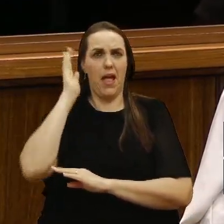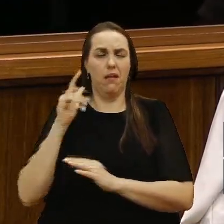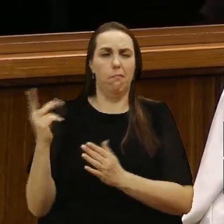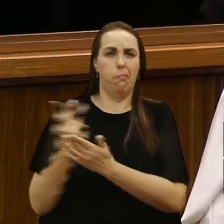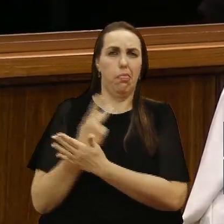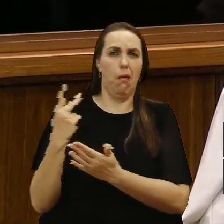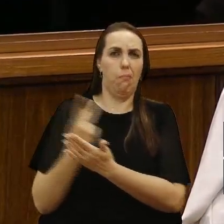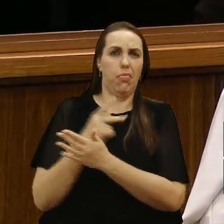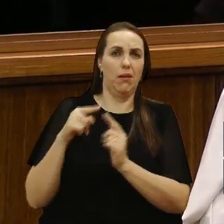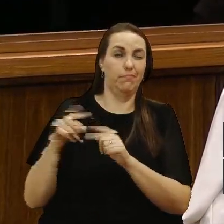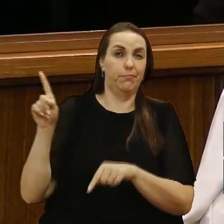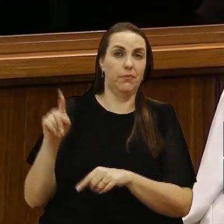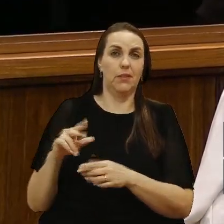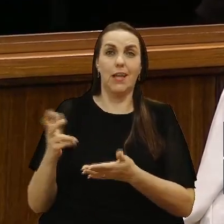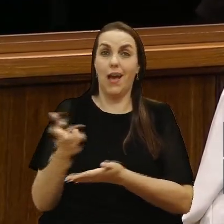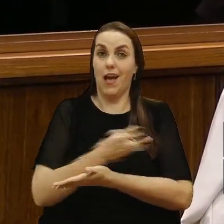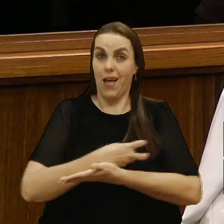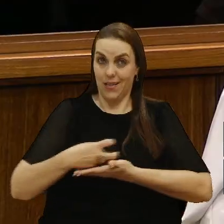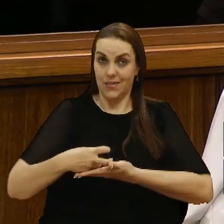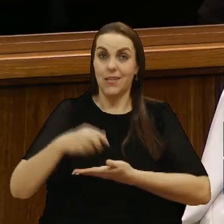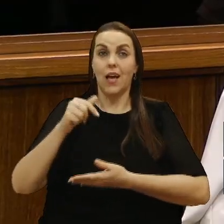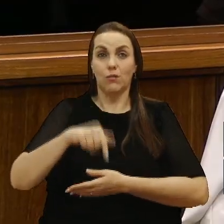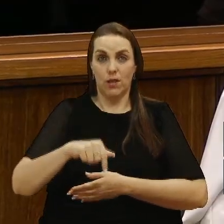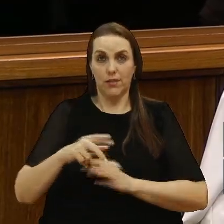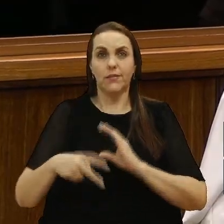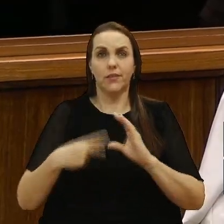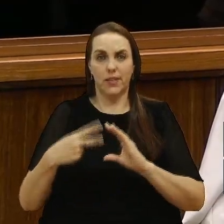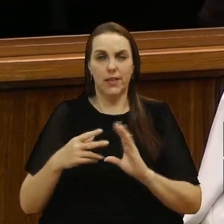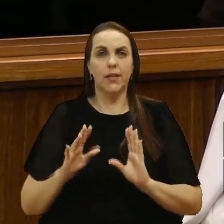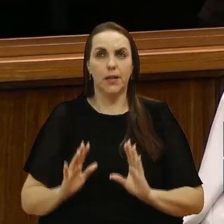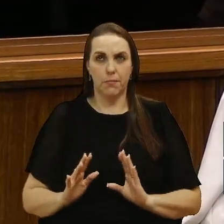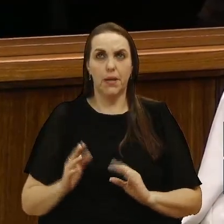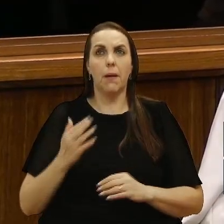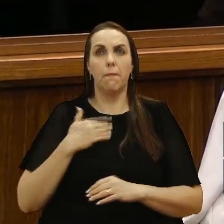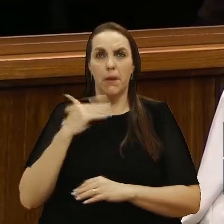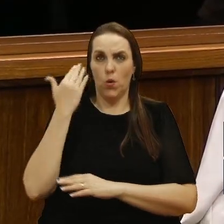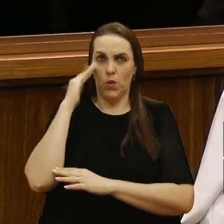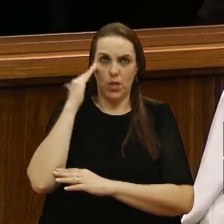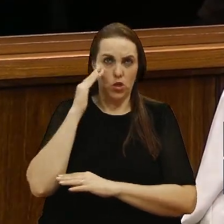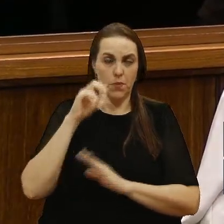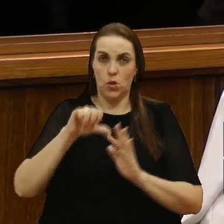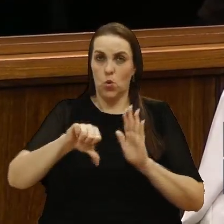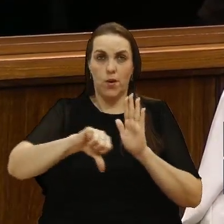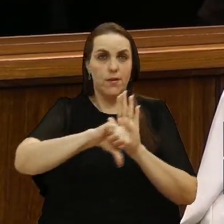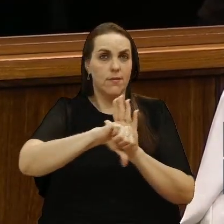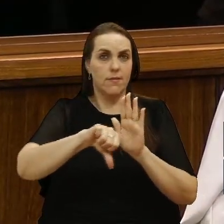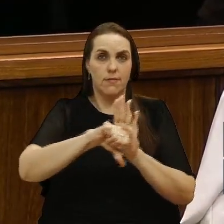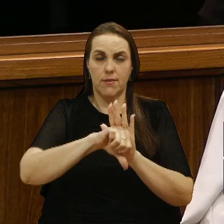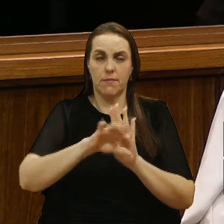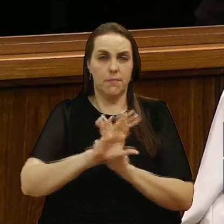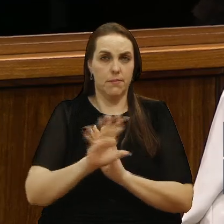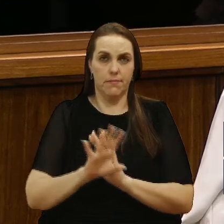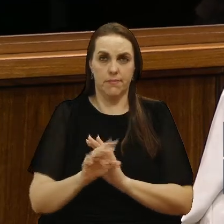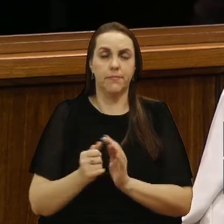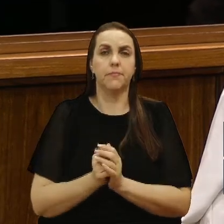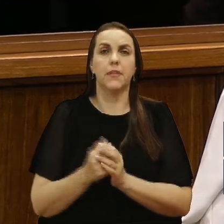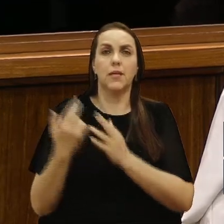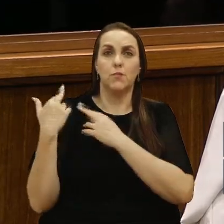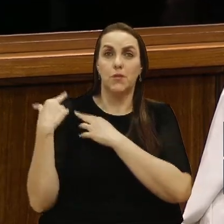dá. Foi cassado por essa casa. No meu entendimento, não por crime de responsabilidade, mas